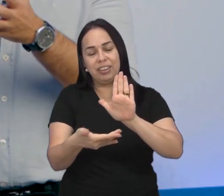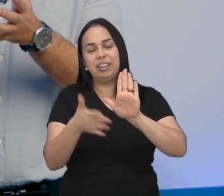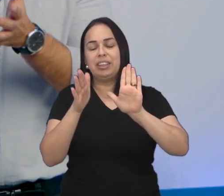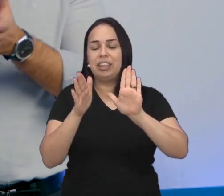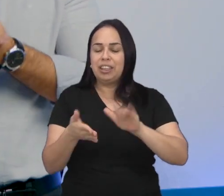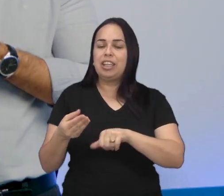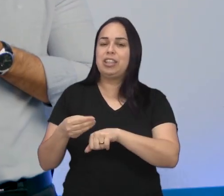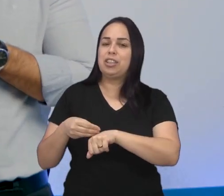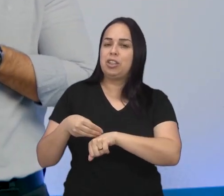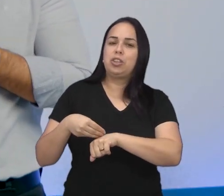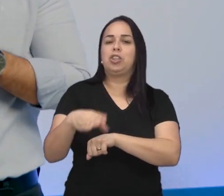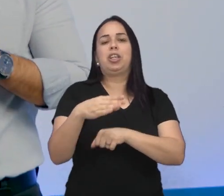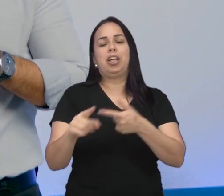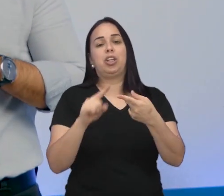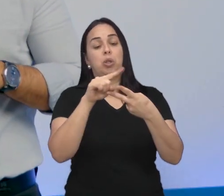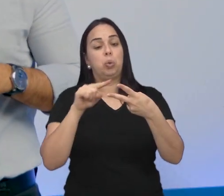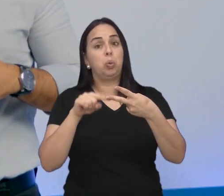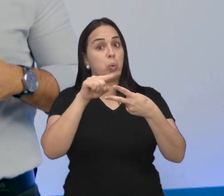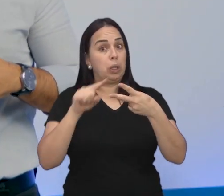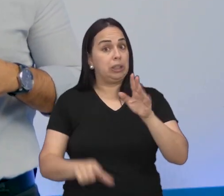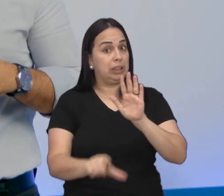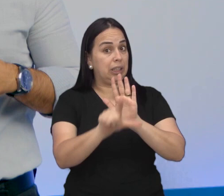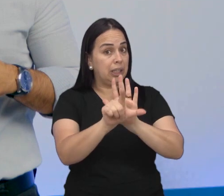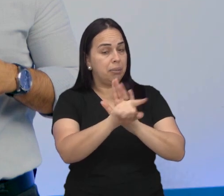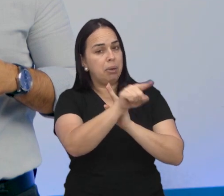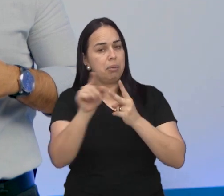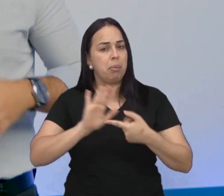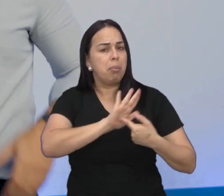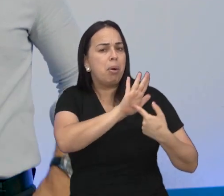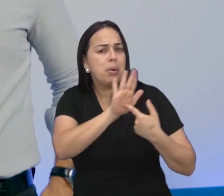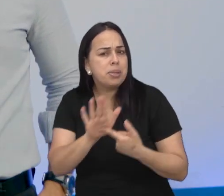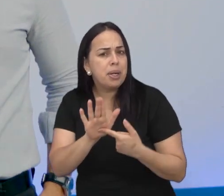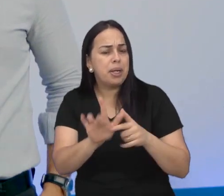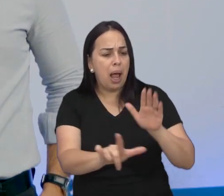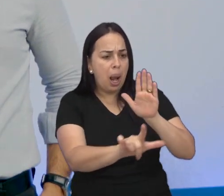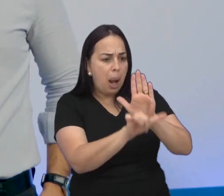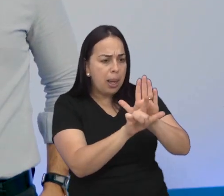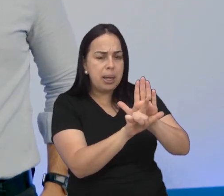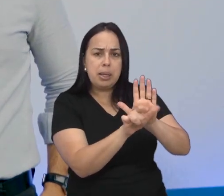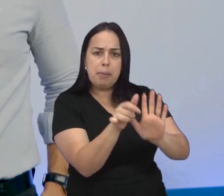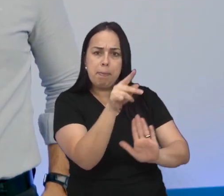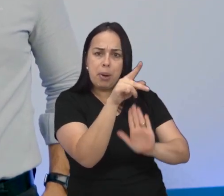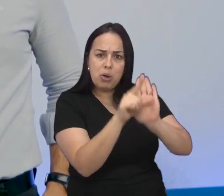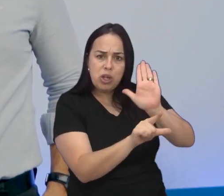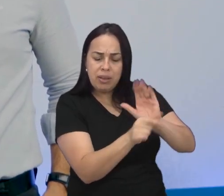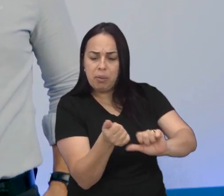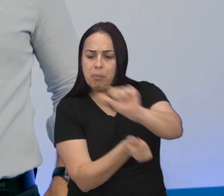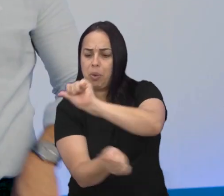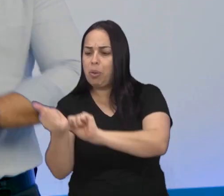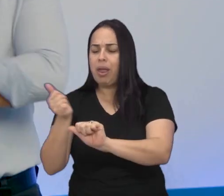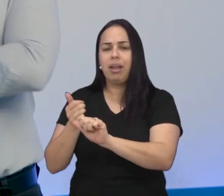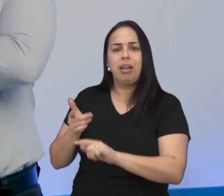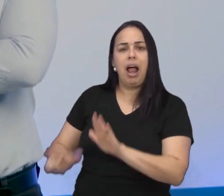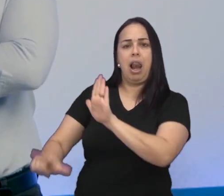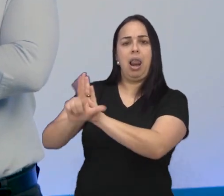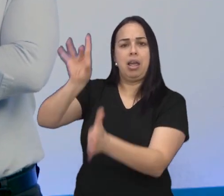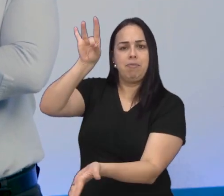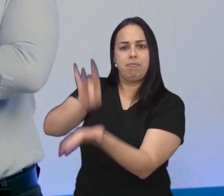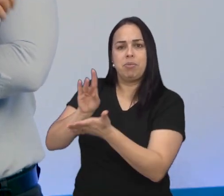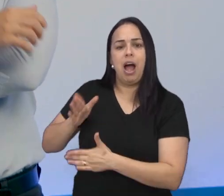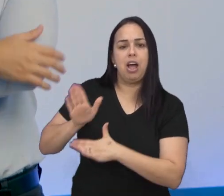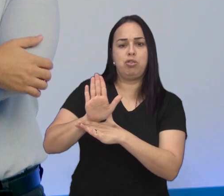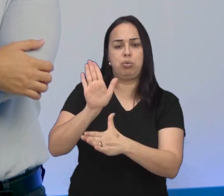isso mesmo. Separamos para você 2 novidades da nossa legislação para mostrar como as leis aqui da nossa cidade têm ajudado